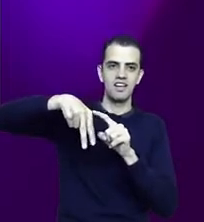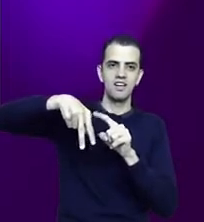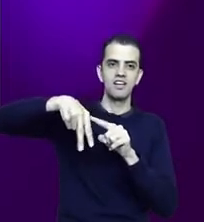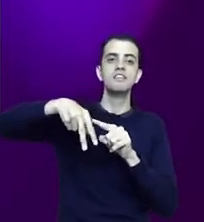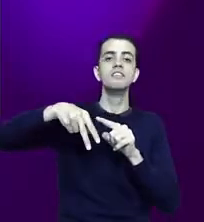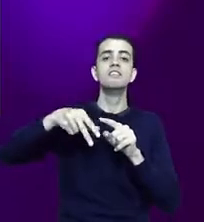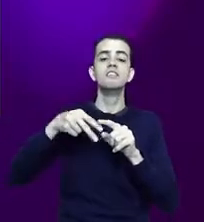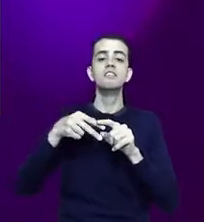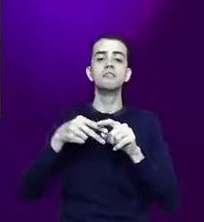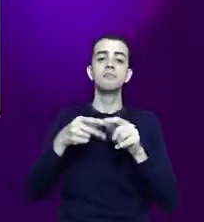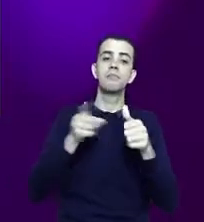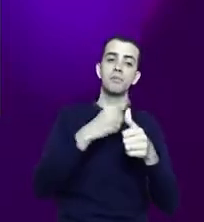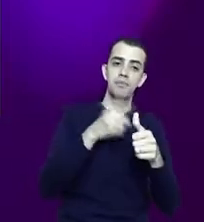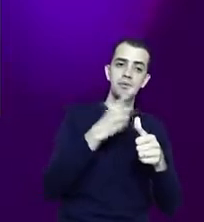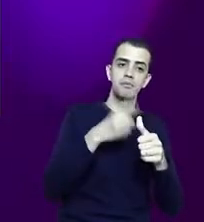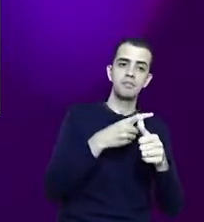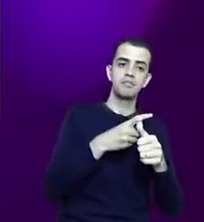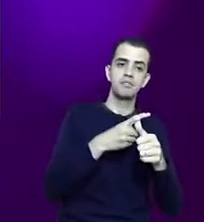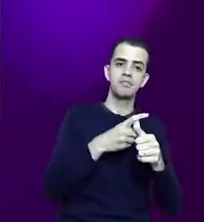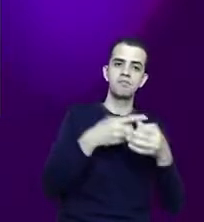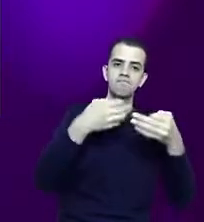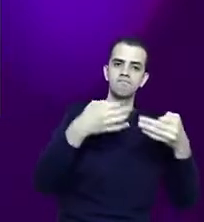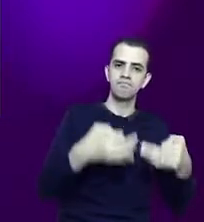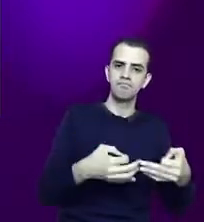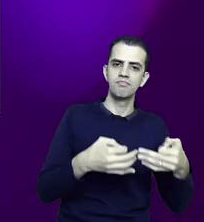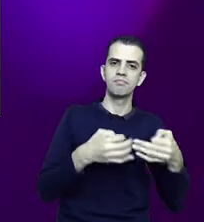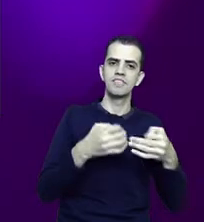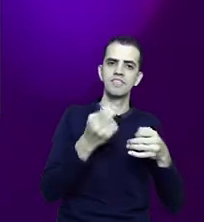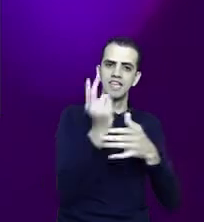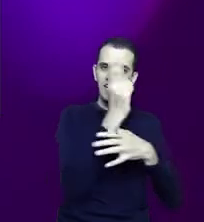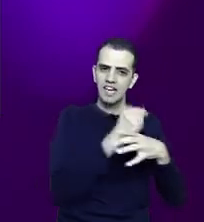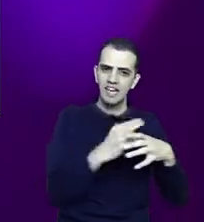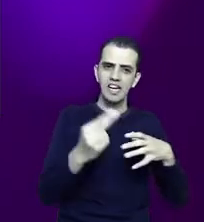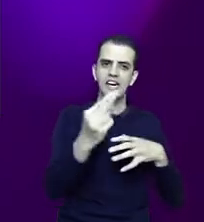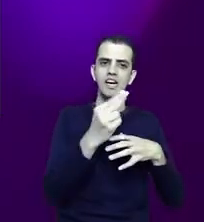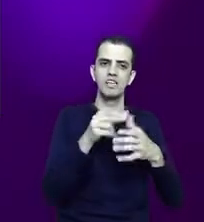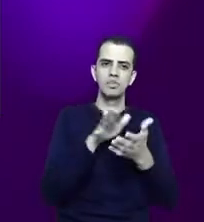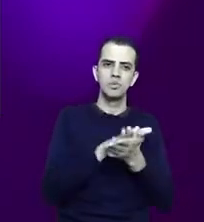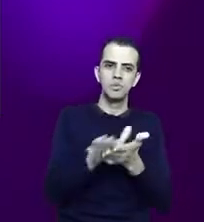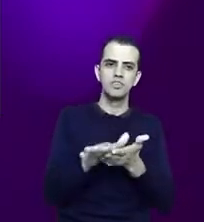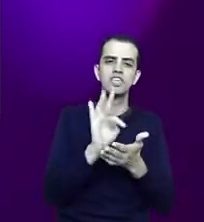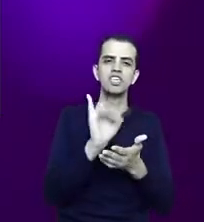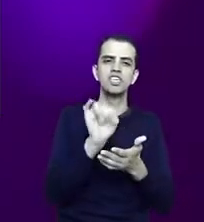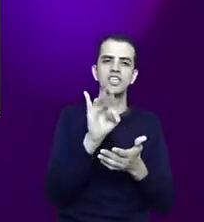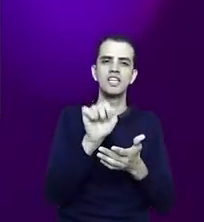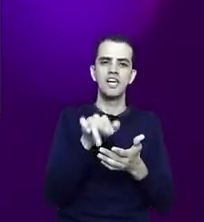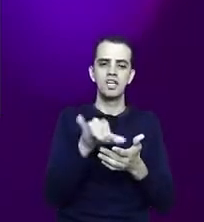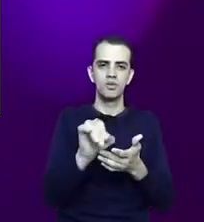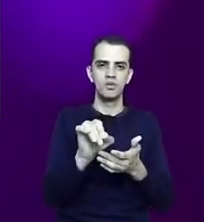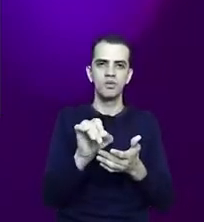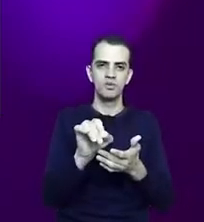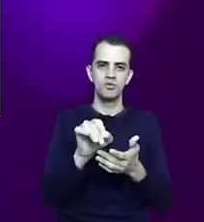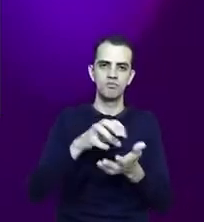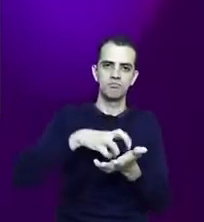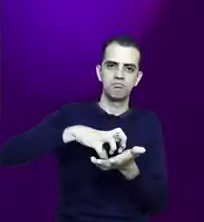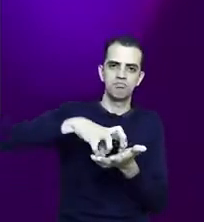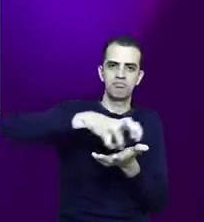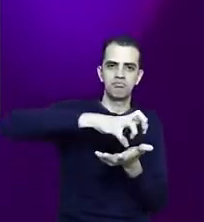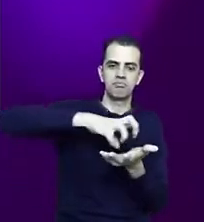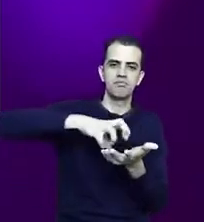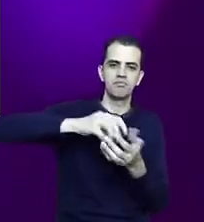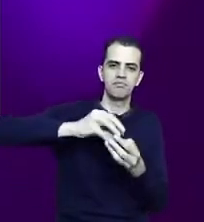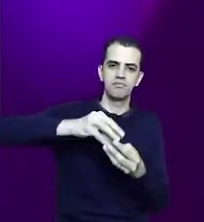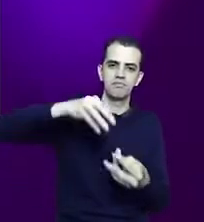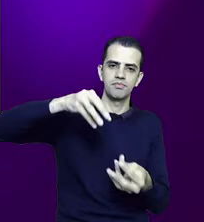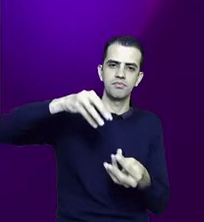da revisão. Então, uma prótese sob medida, desenhada e impressa em titânio. Agora, como transferir o planejamento